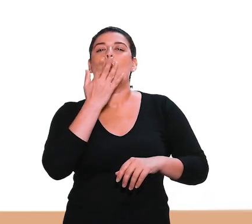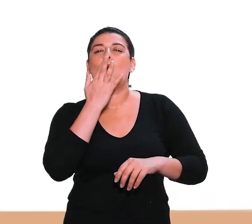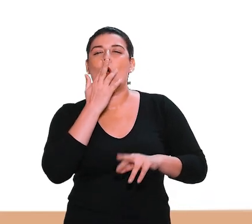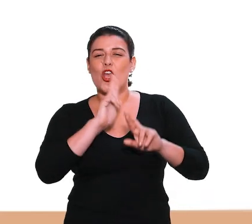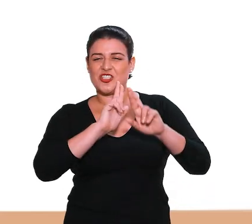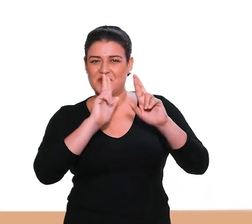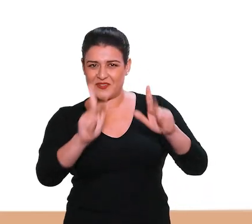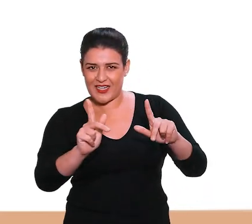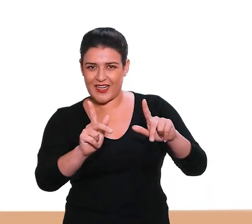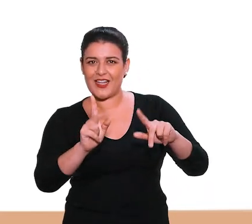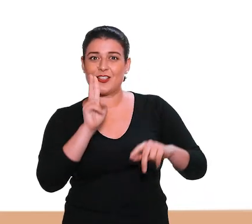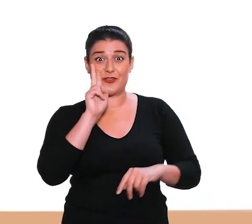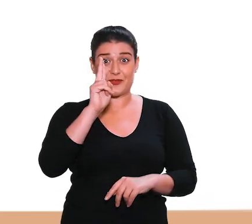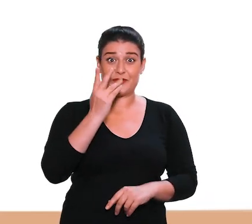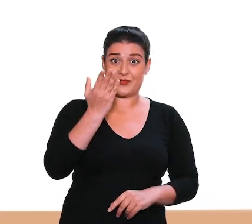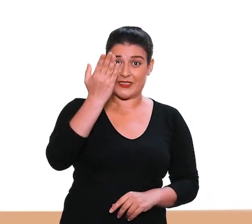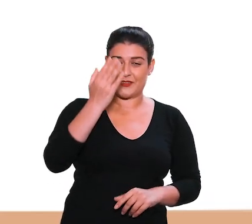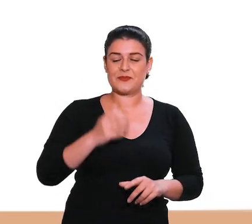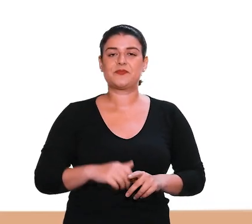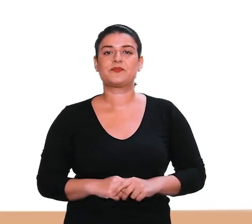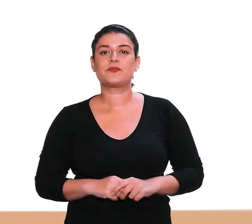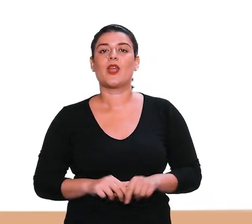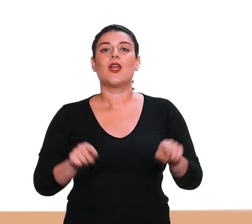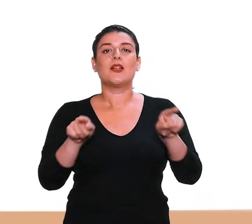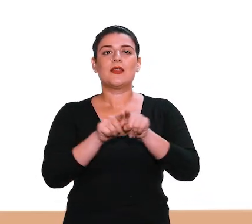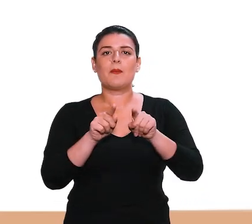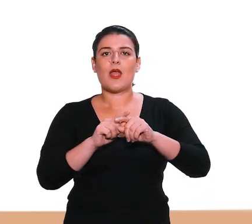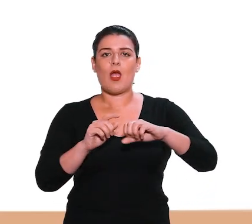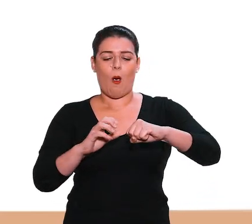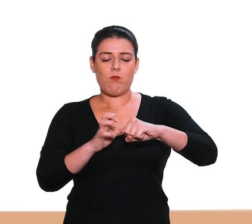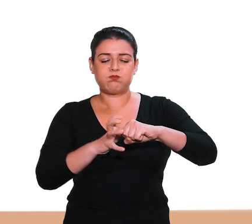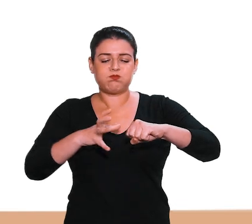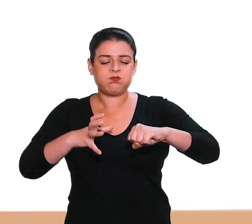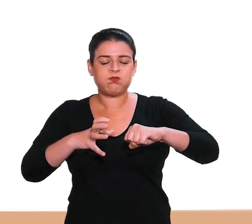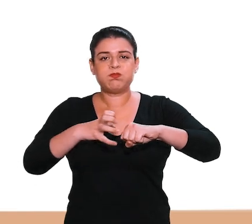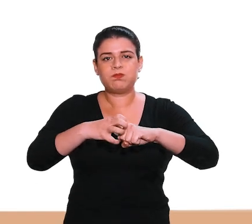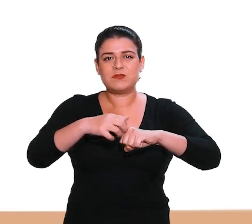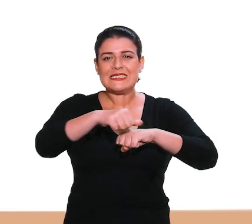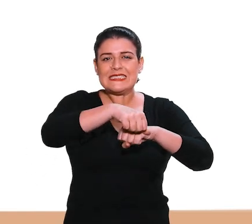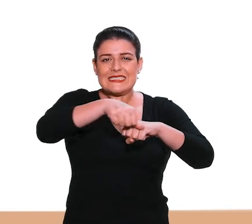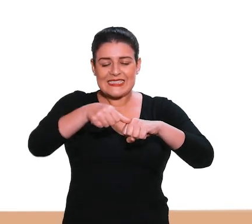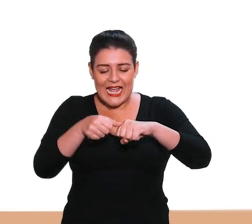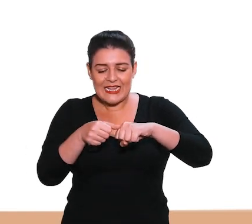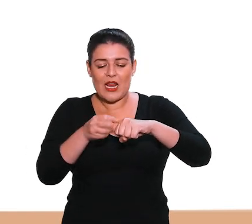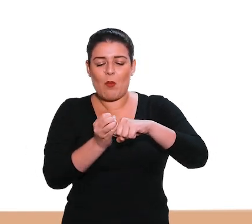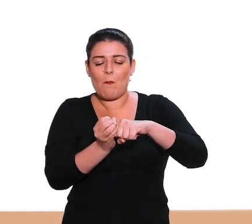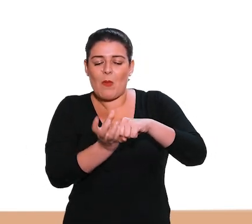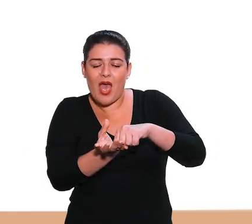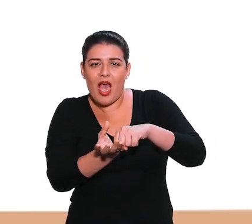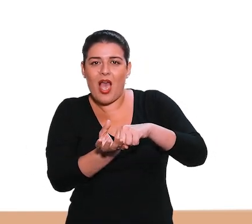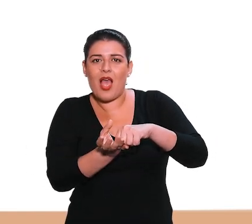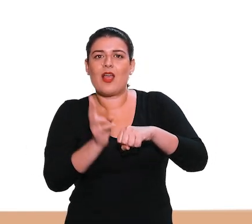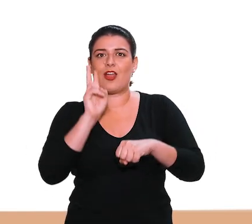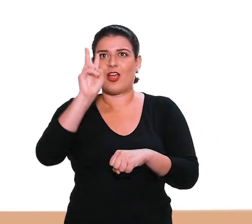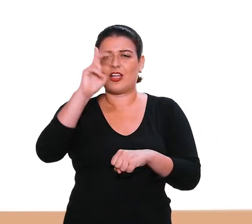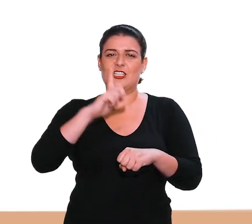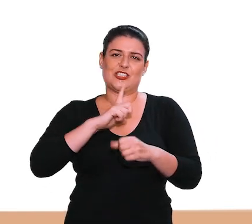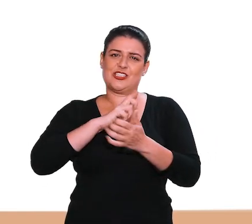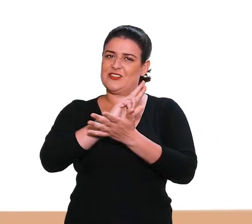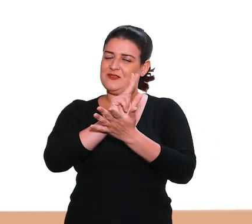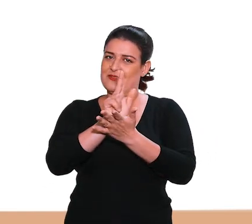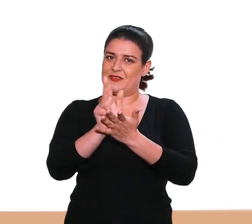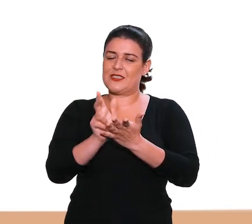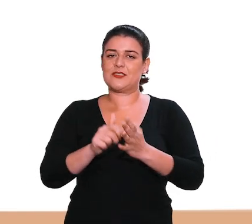coloração, como a gente pode ver, alteração de formato, de cicatriz, feridas abertas, olha, muitas feridas